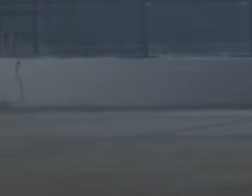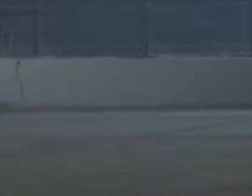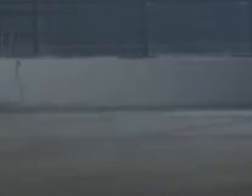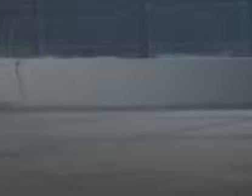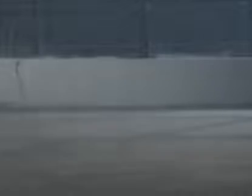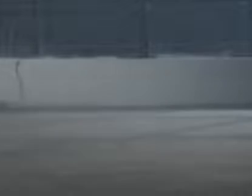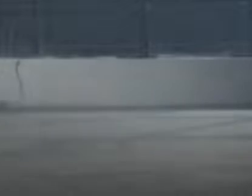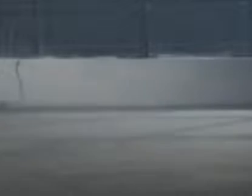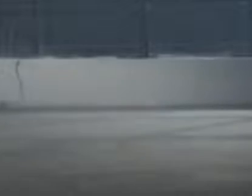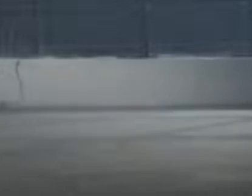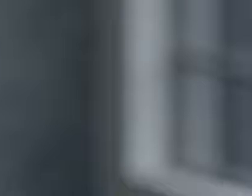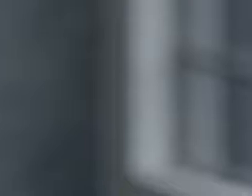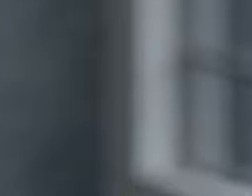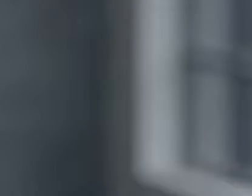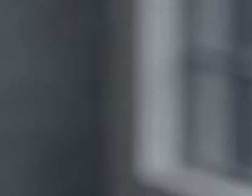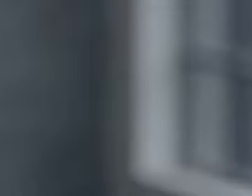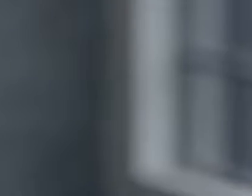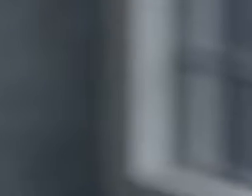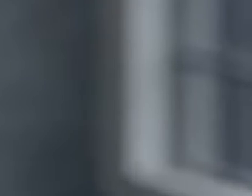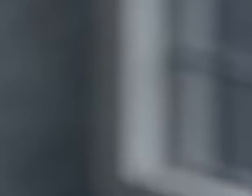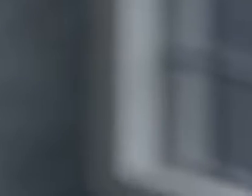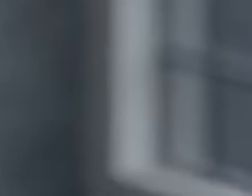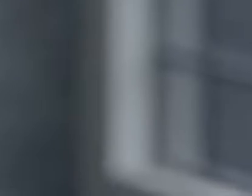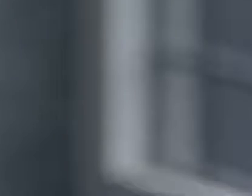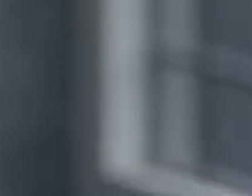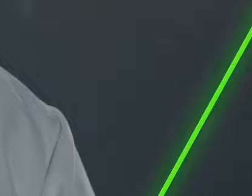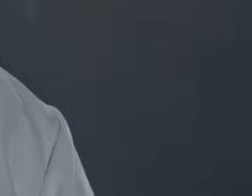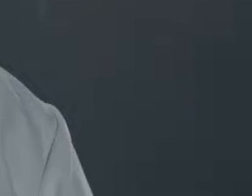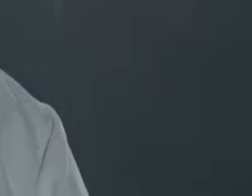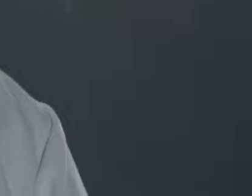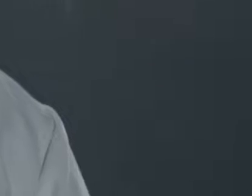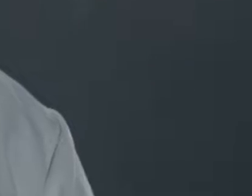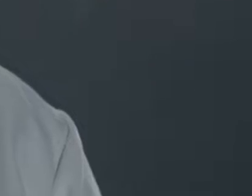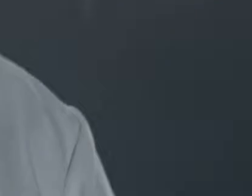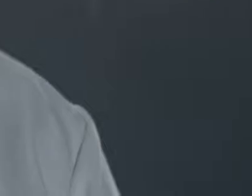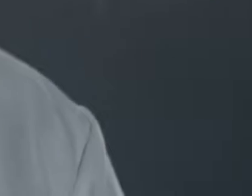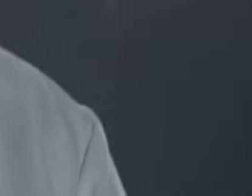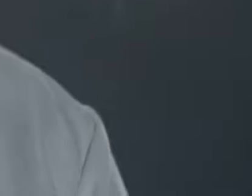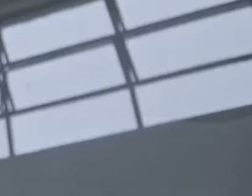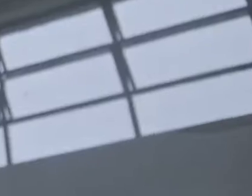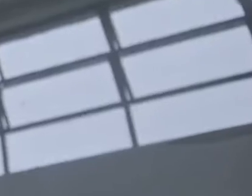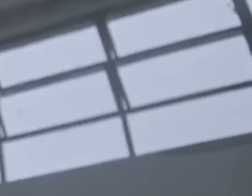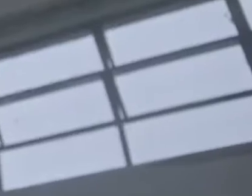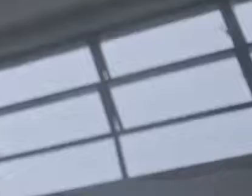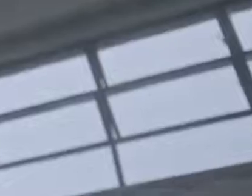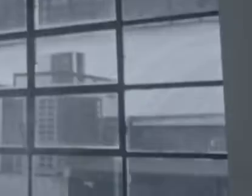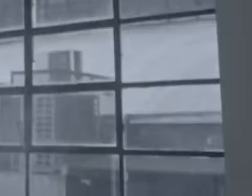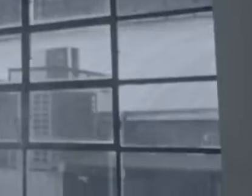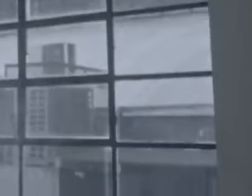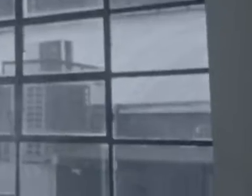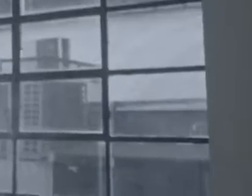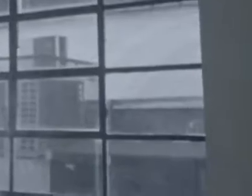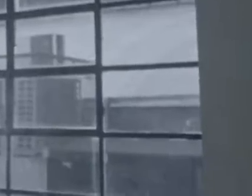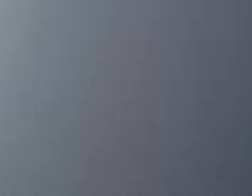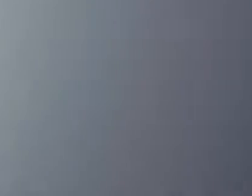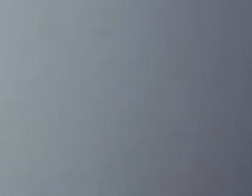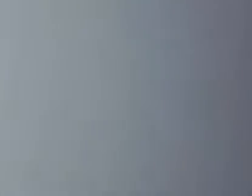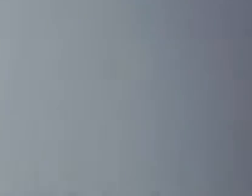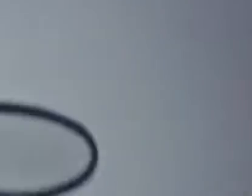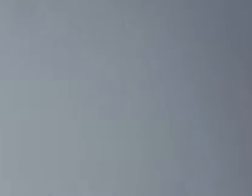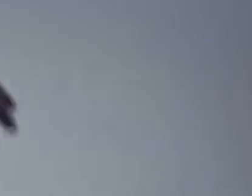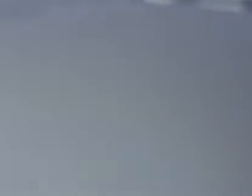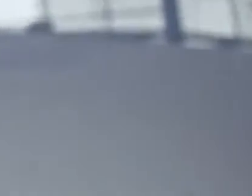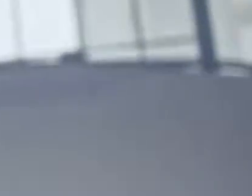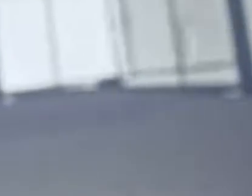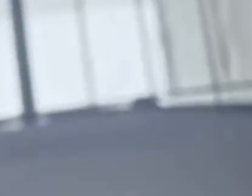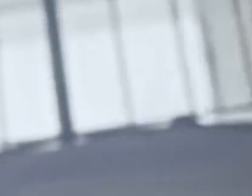Só que não estou sozinha. Sou muito mais que um. Sou um time vencedor, a melhor equipe, um